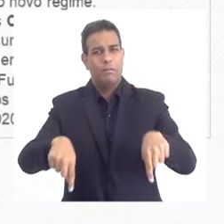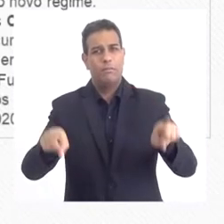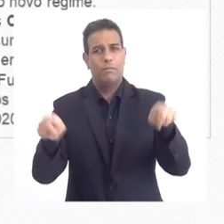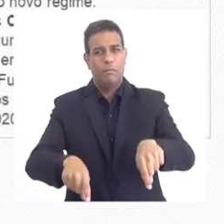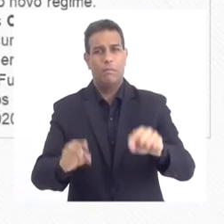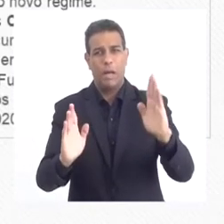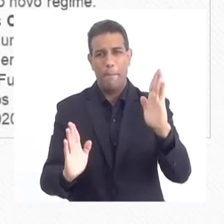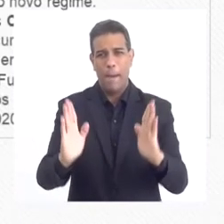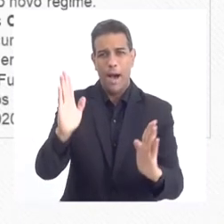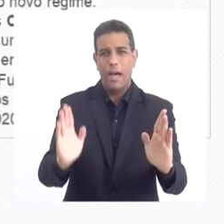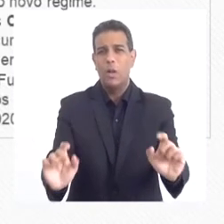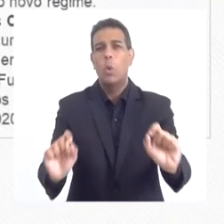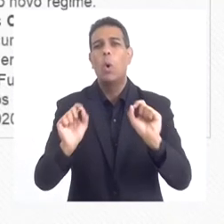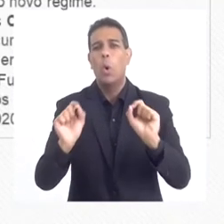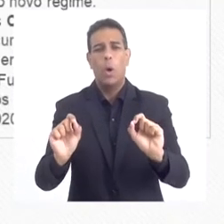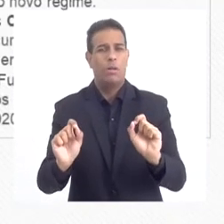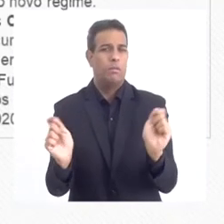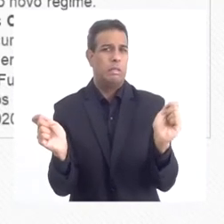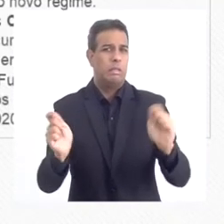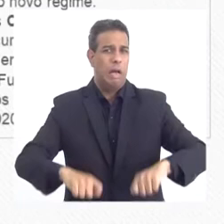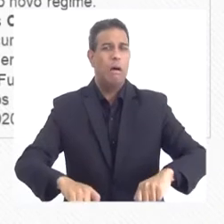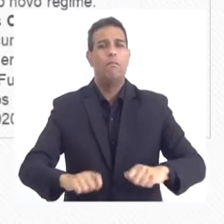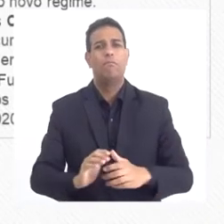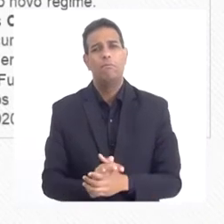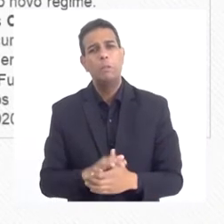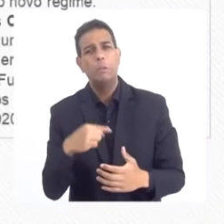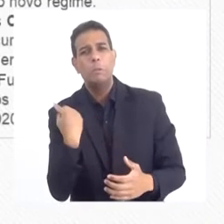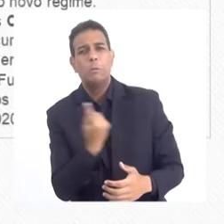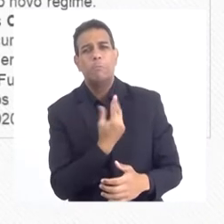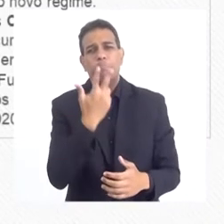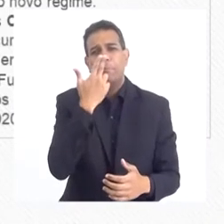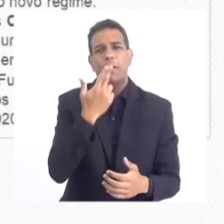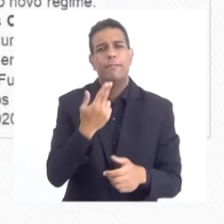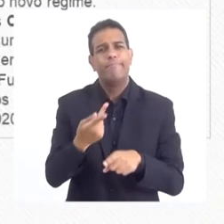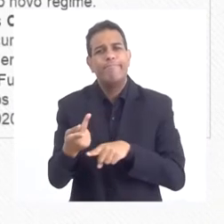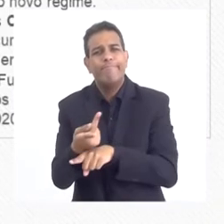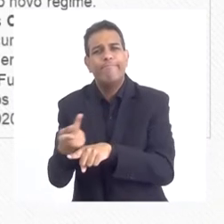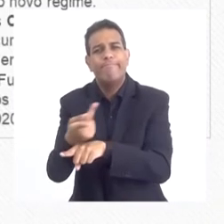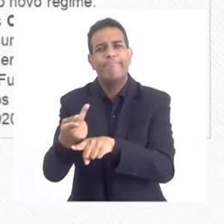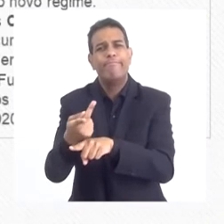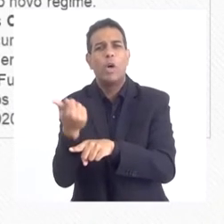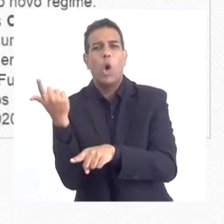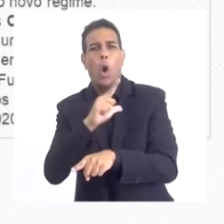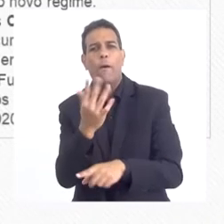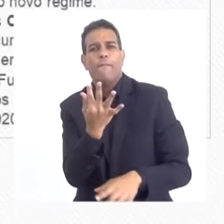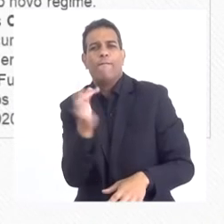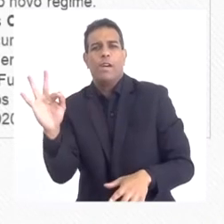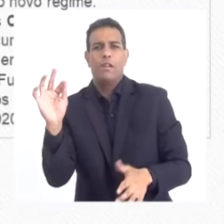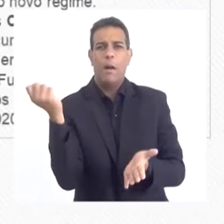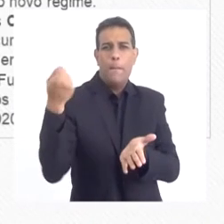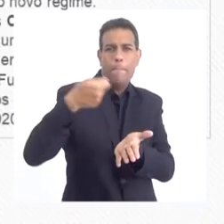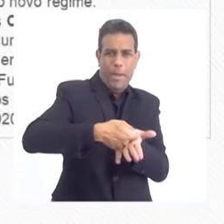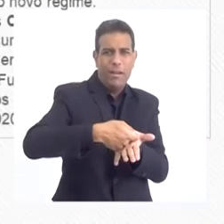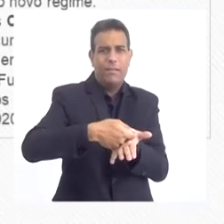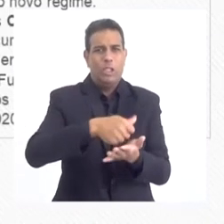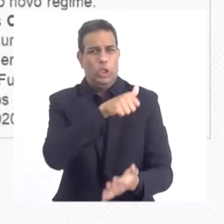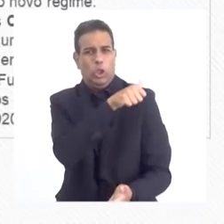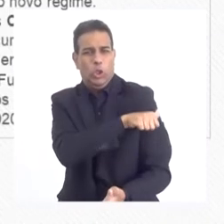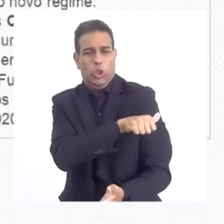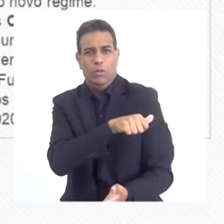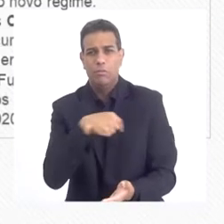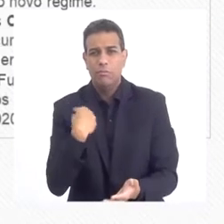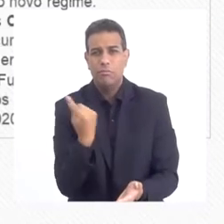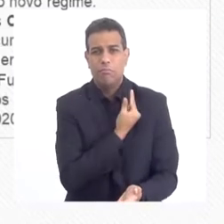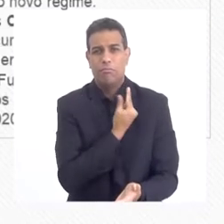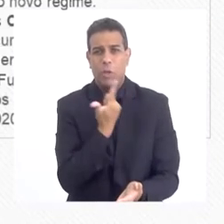um momento ali que até a gente conseguir eliminar, que a União acabou cobrando, mas não tivemos